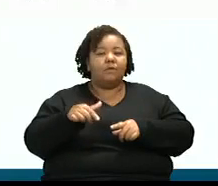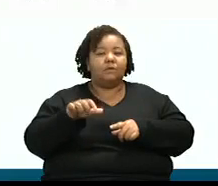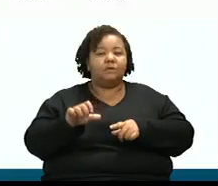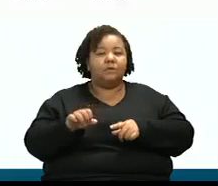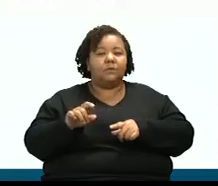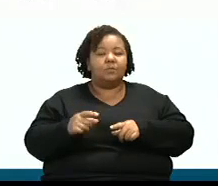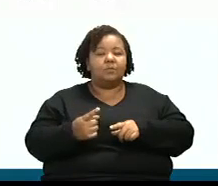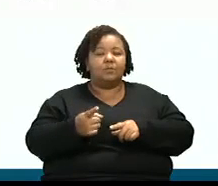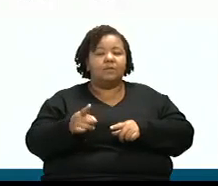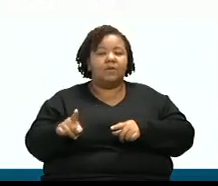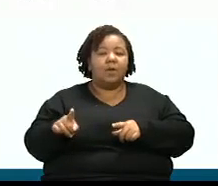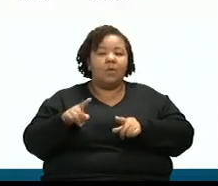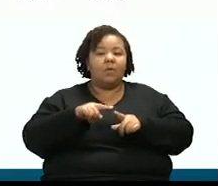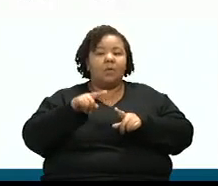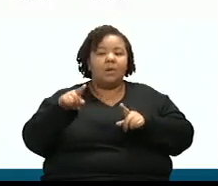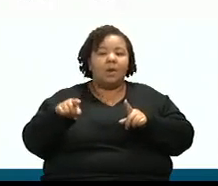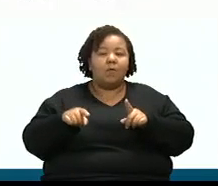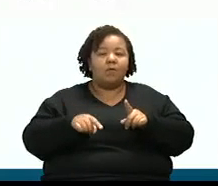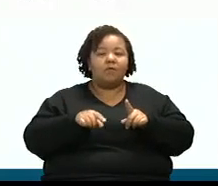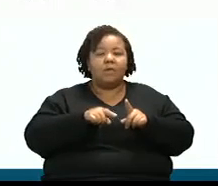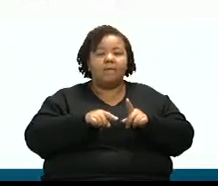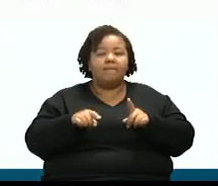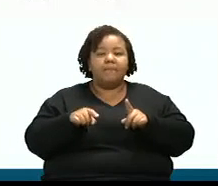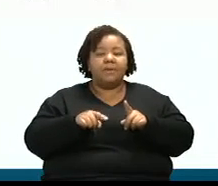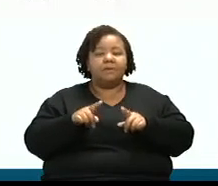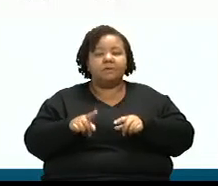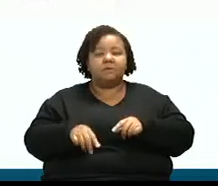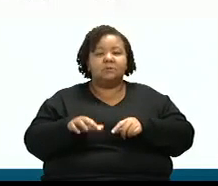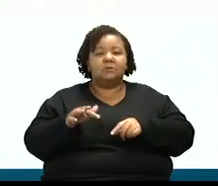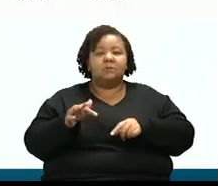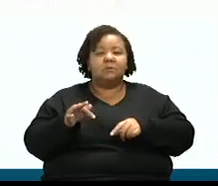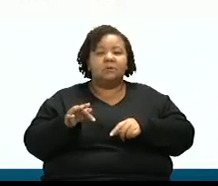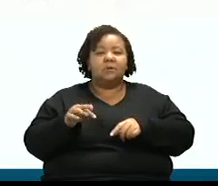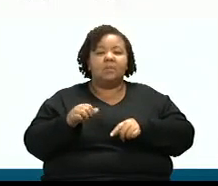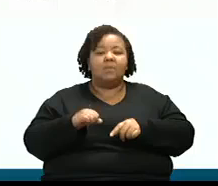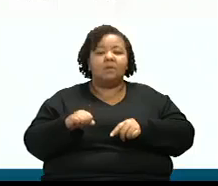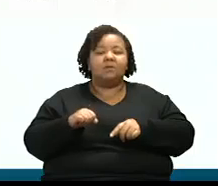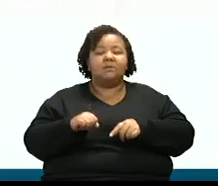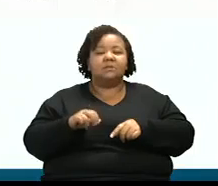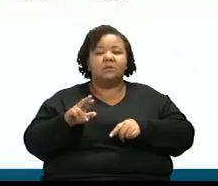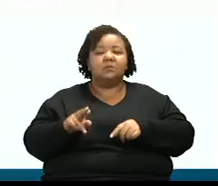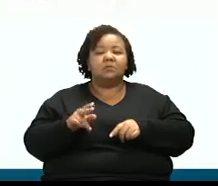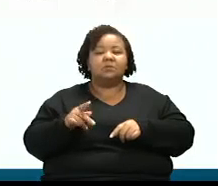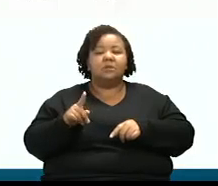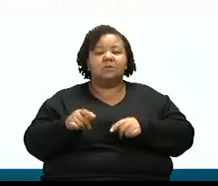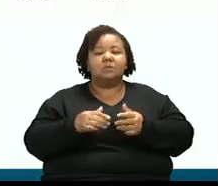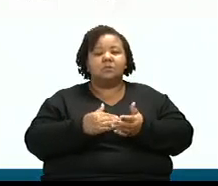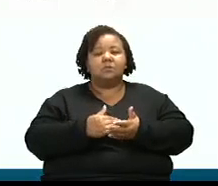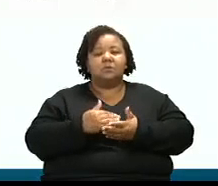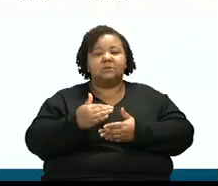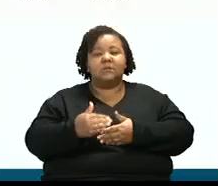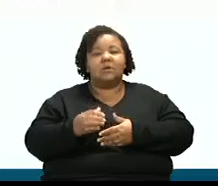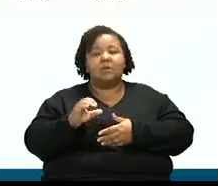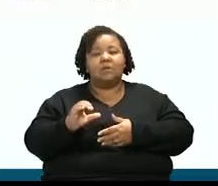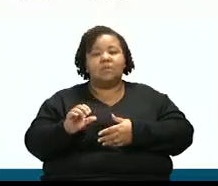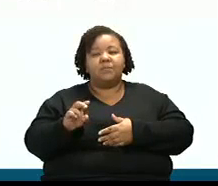extremo final da curva, menos a função potencial aplicada no extremo inicial da